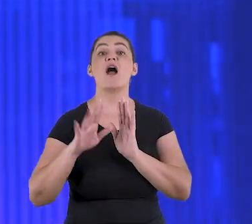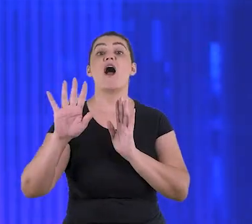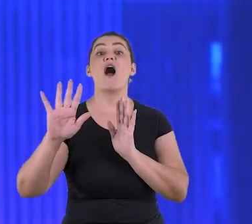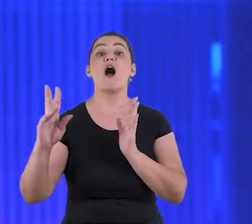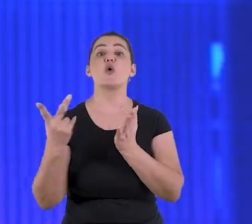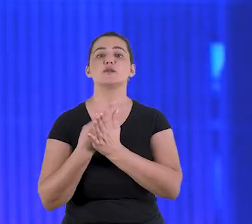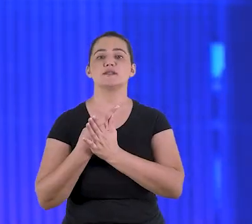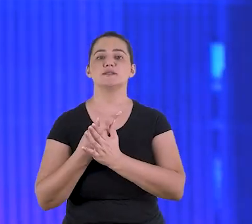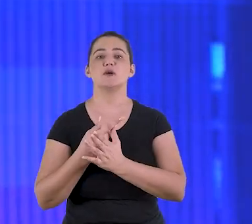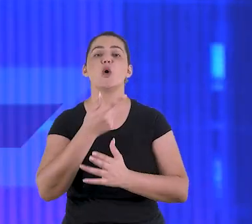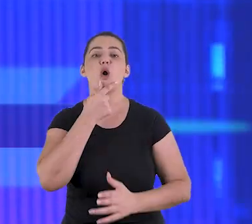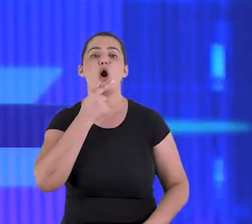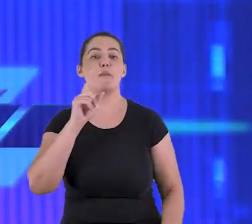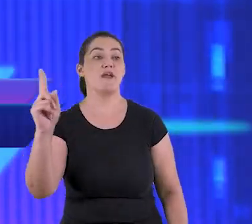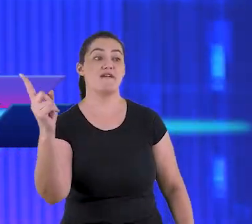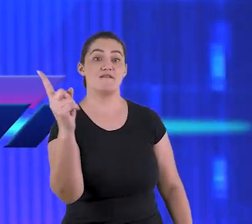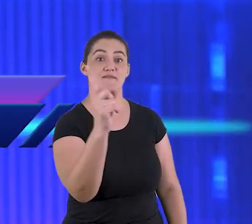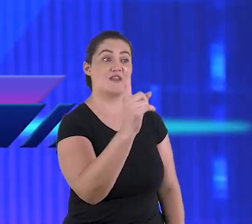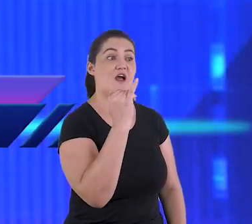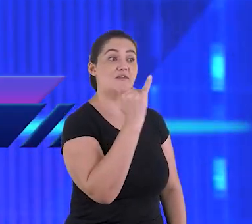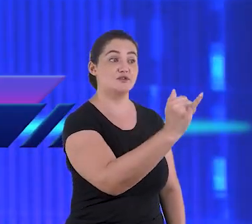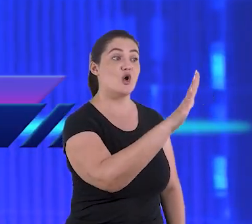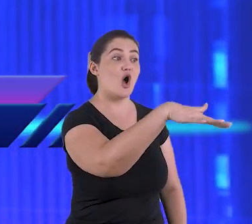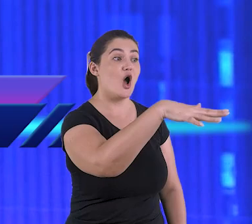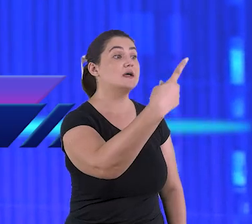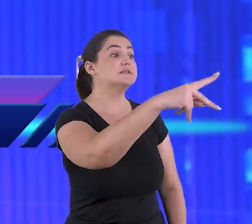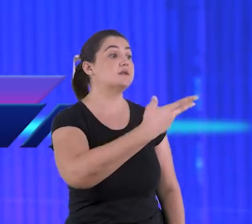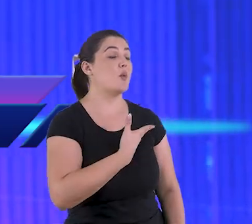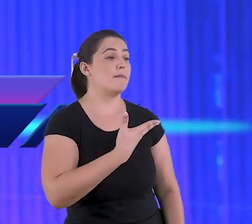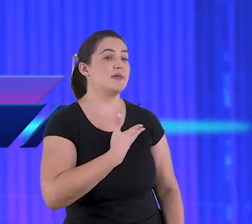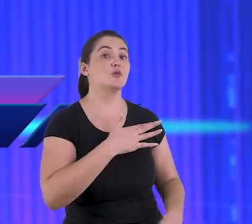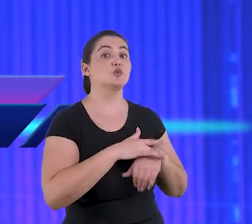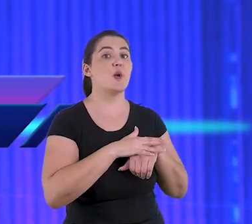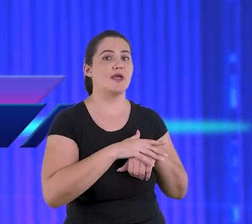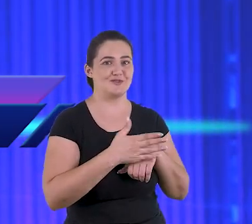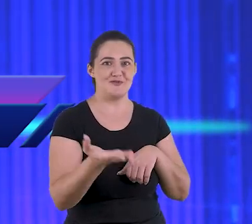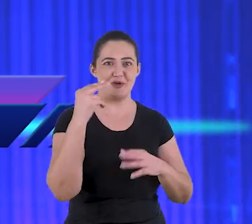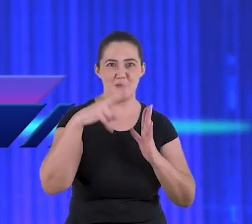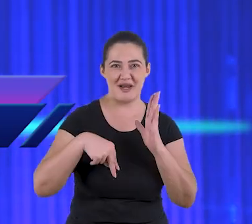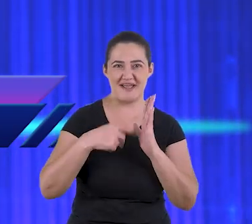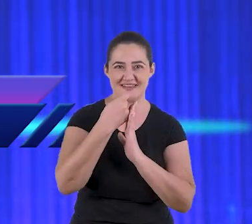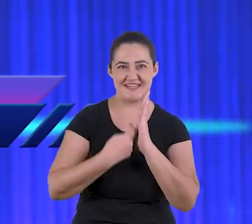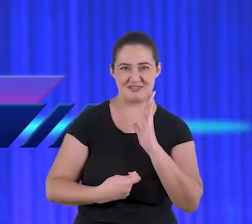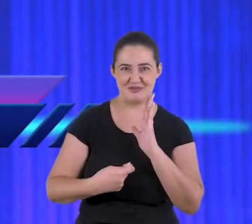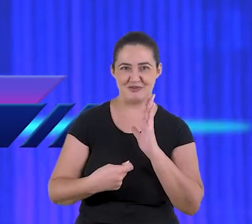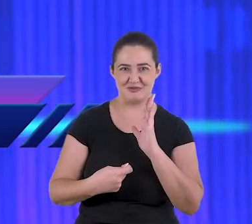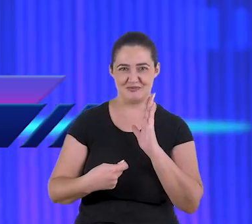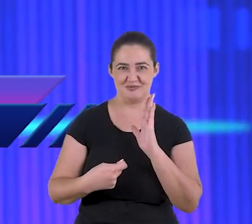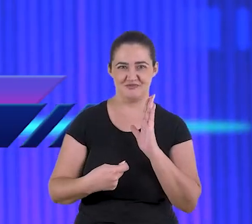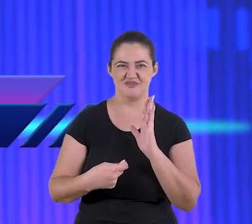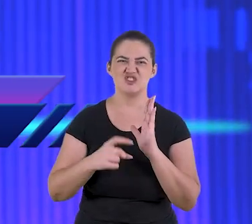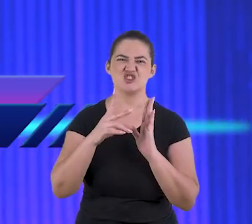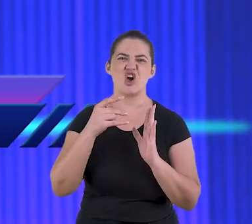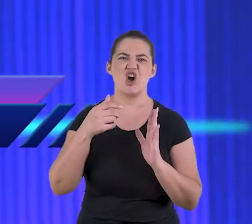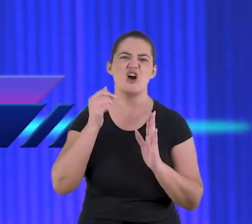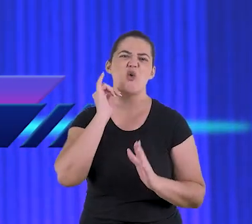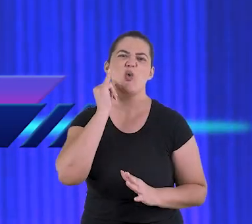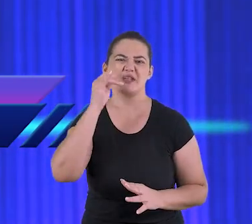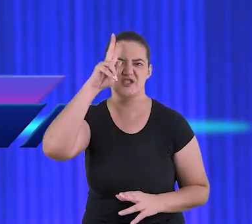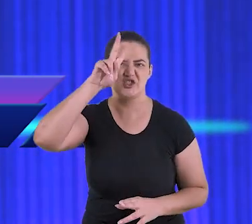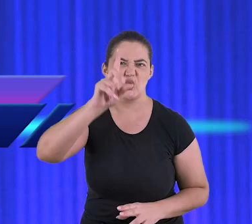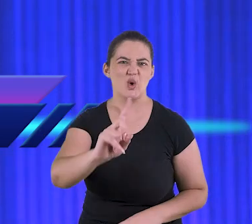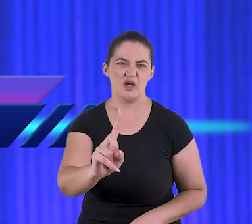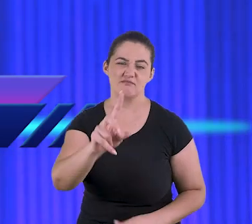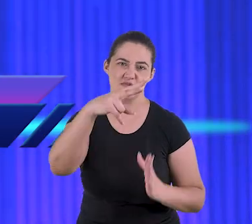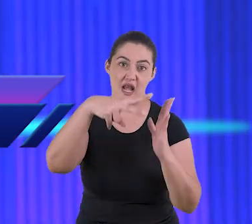estava muito doente. E veja o que Jesus disse. Esse verso aqui é muito importante. João capítulo 11, versículo 11. Eu